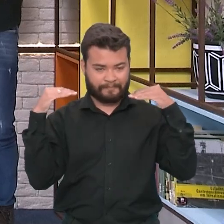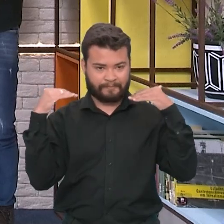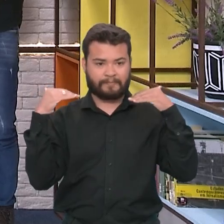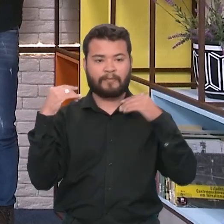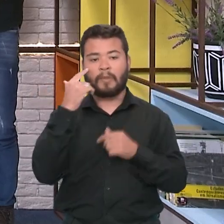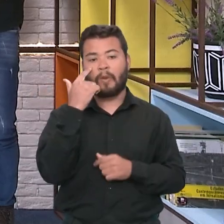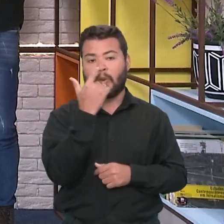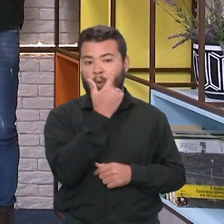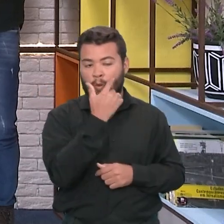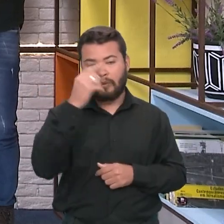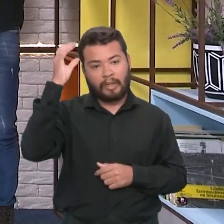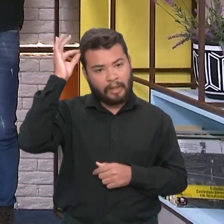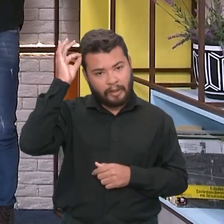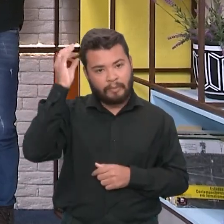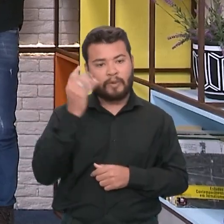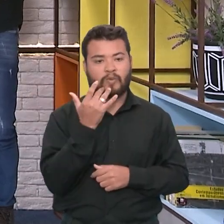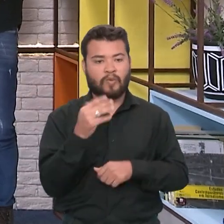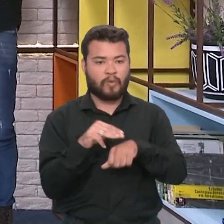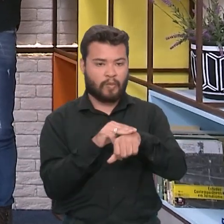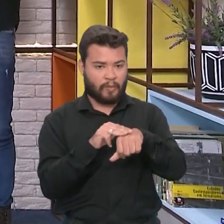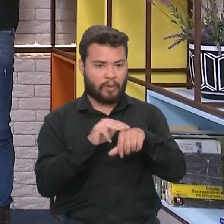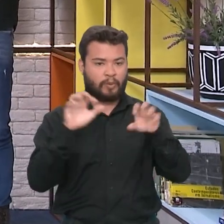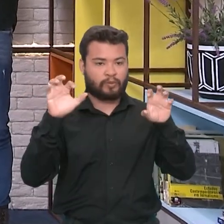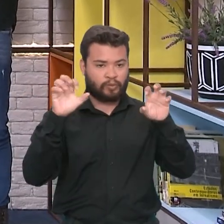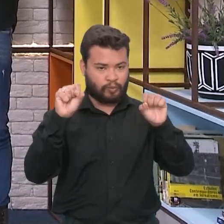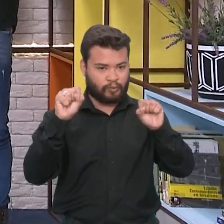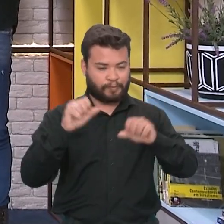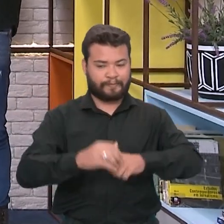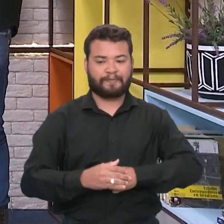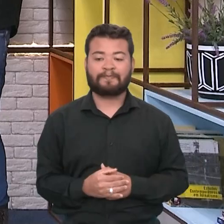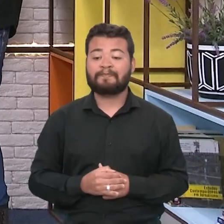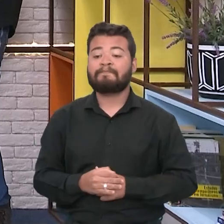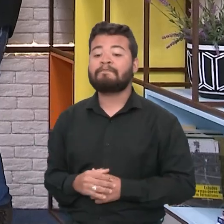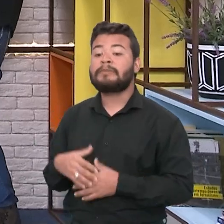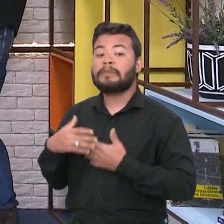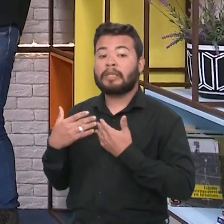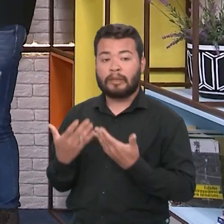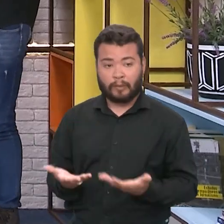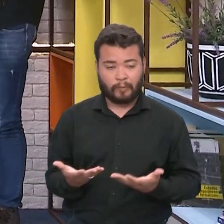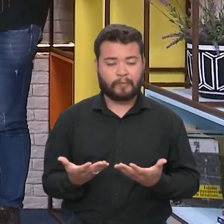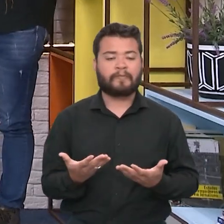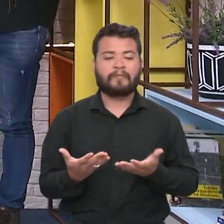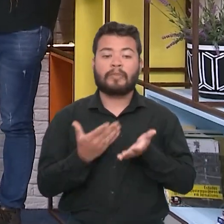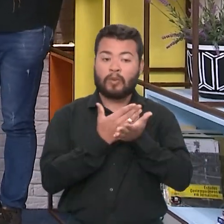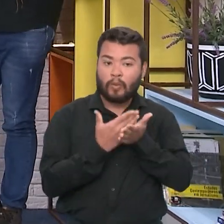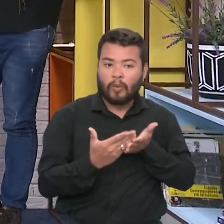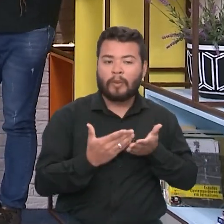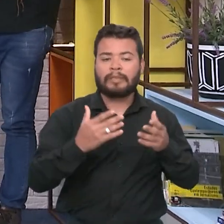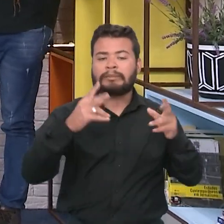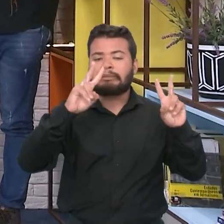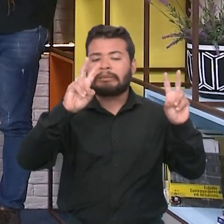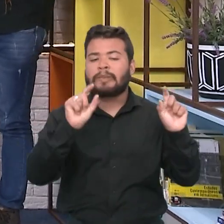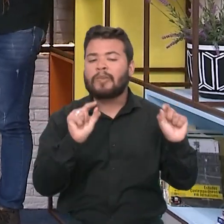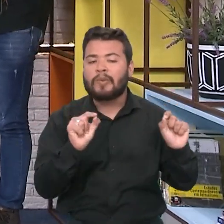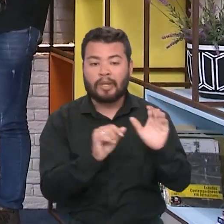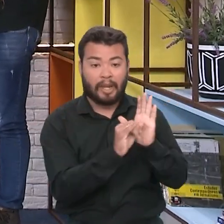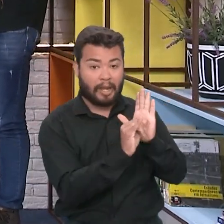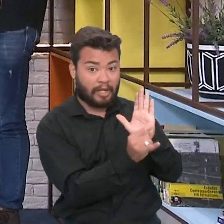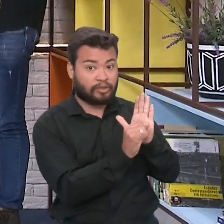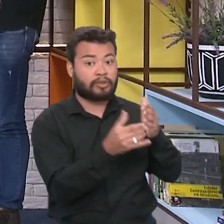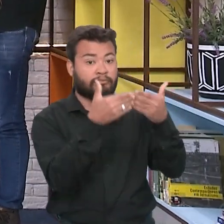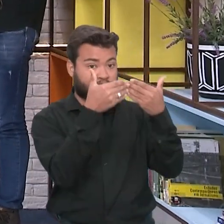Meus olhos e os meus cabelos são castanhos escuros. Bom, Cássio, eu começo falando sobre o edital que está aberto